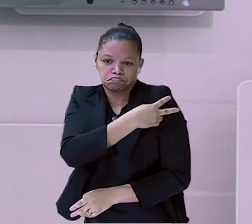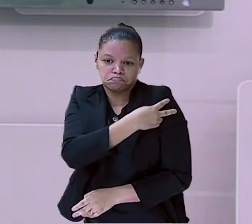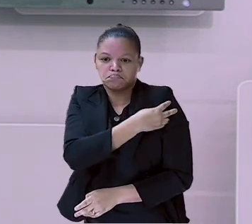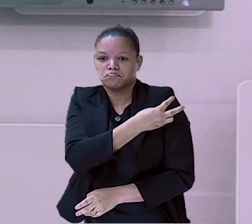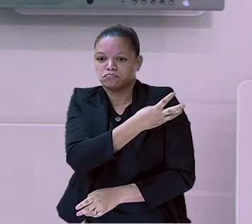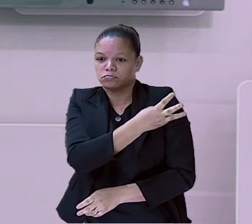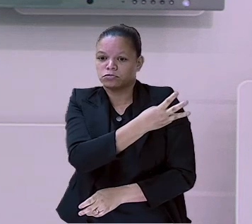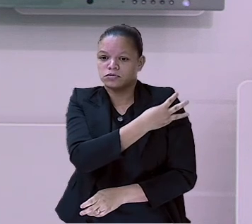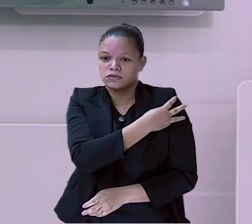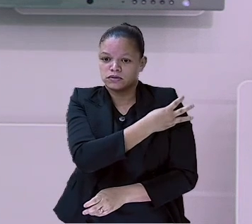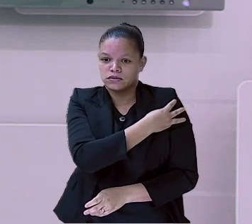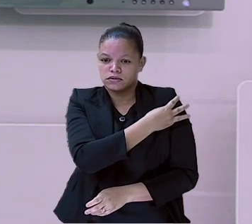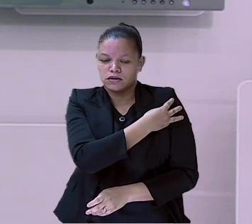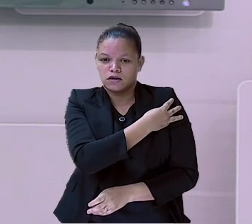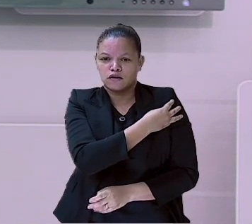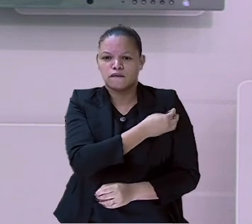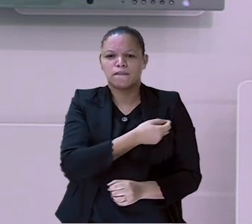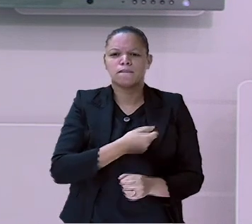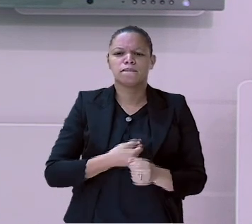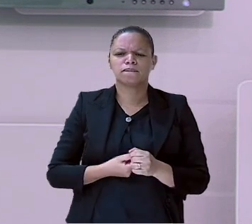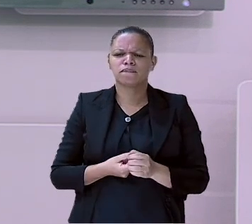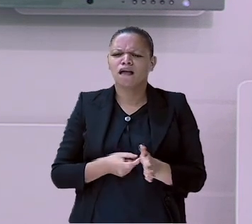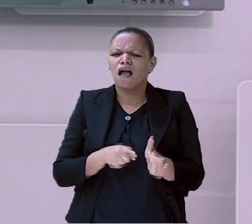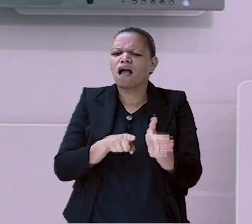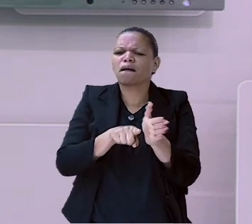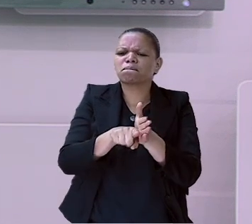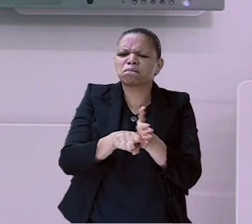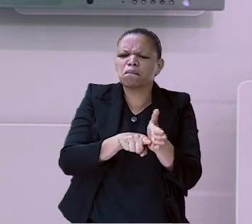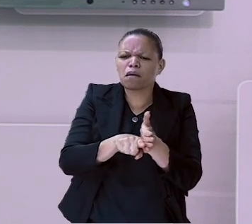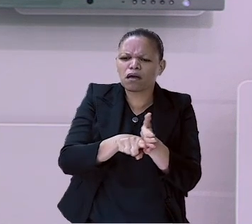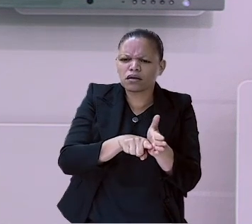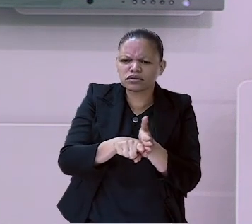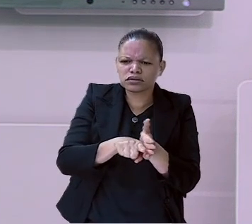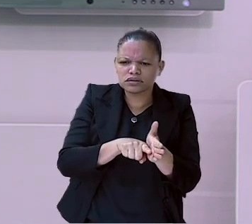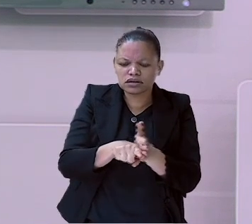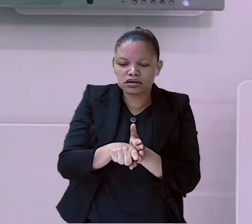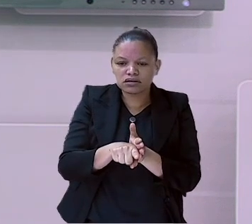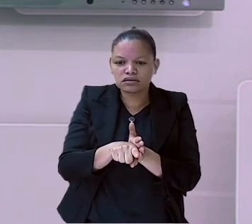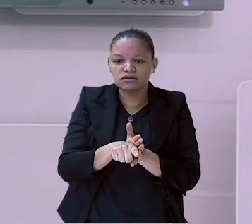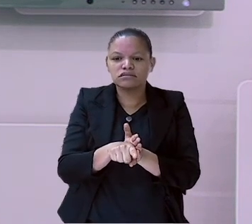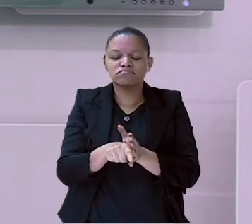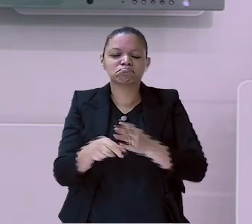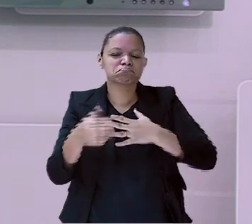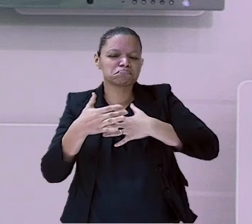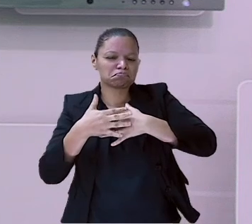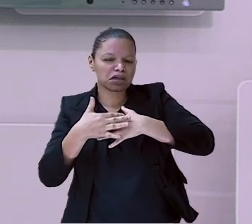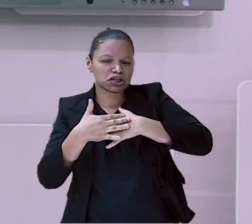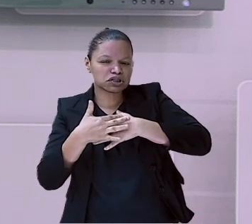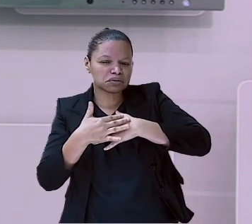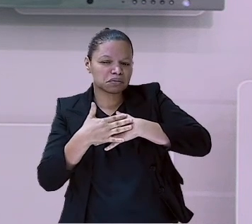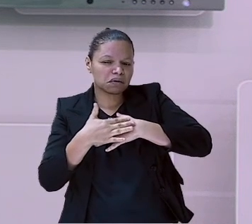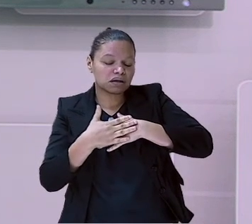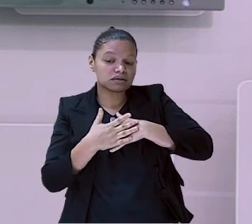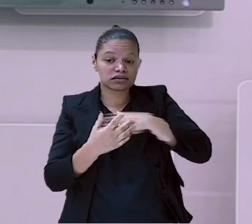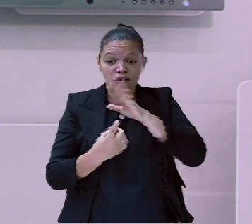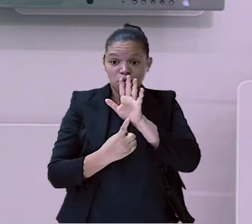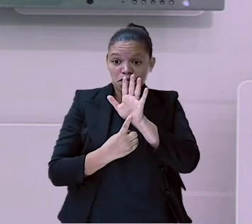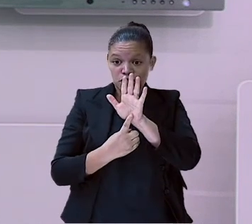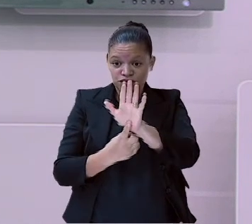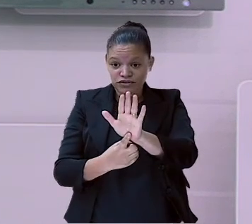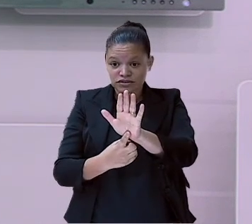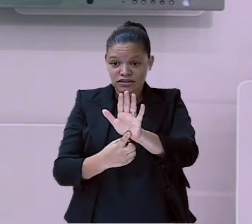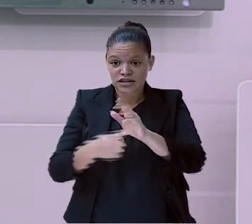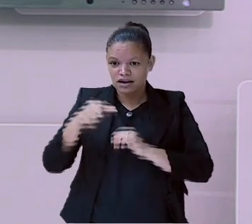pesquise sobre uma das doenças citadas que você achou interessante e produza uma frase